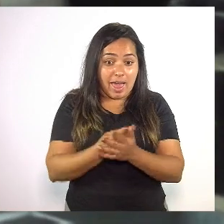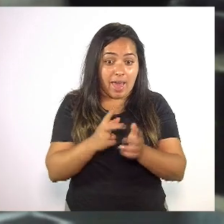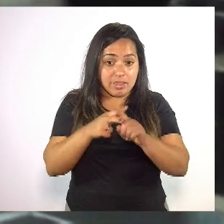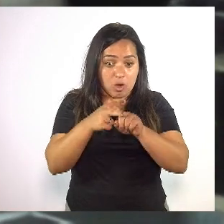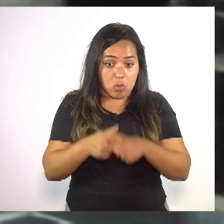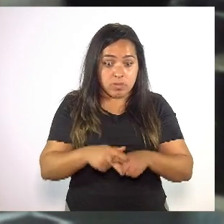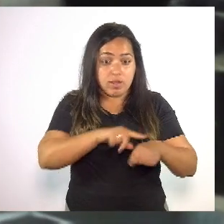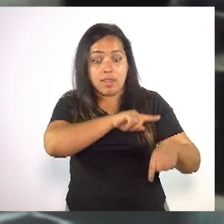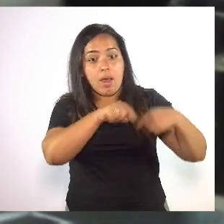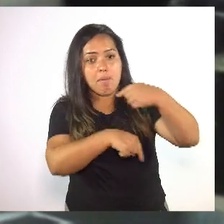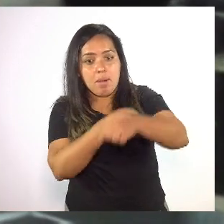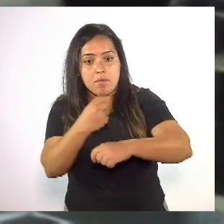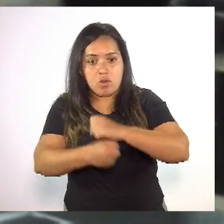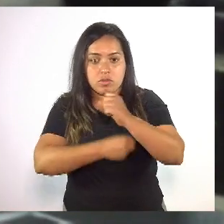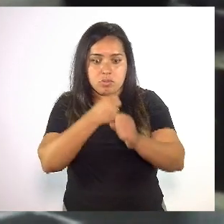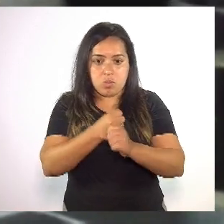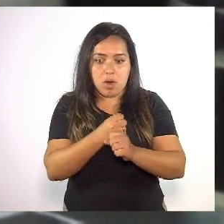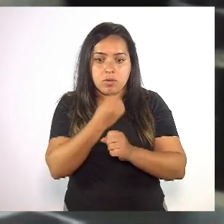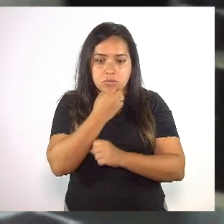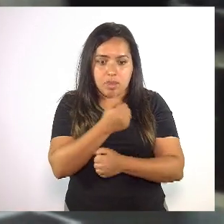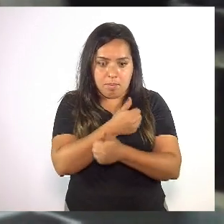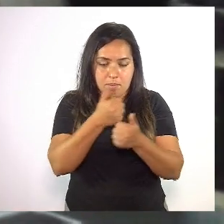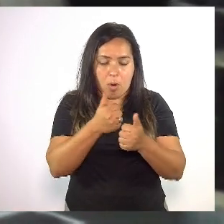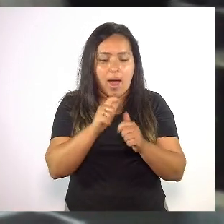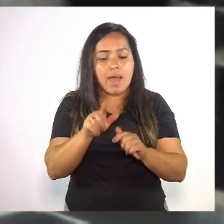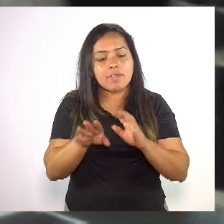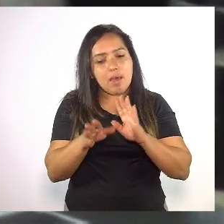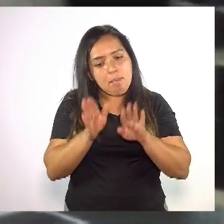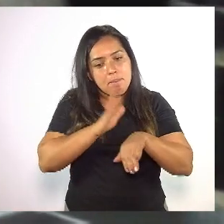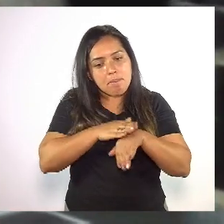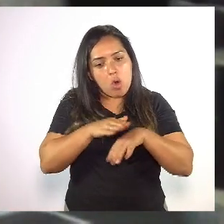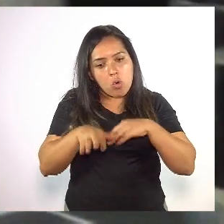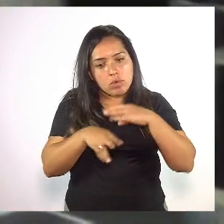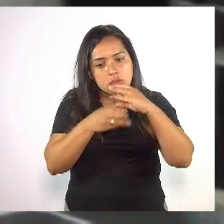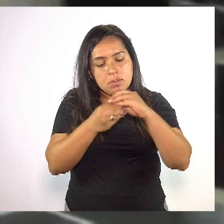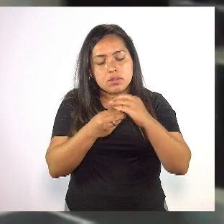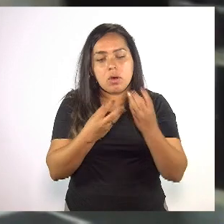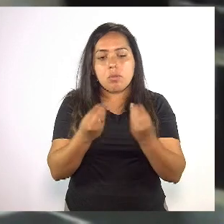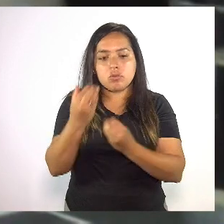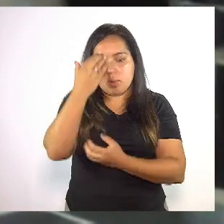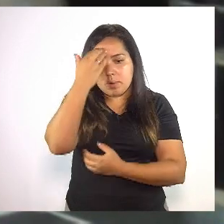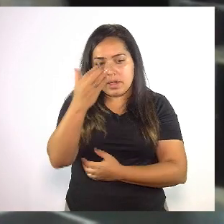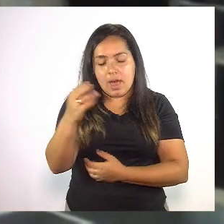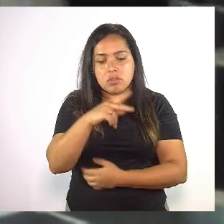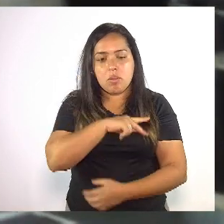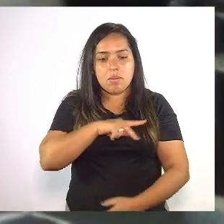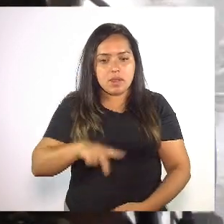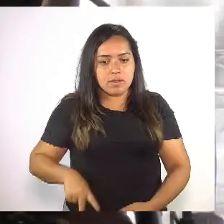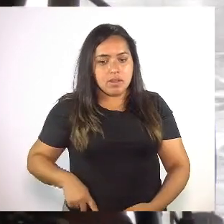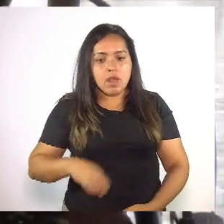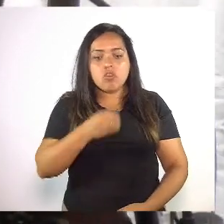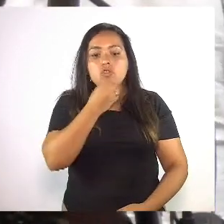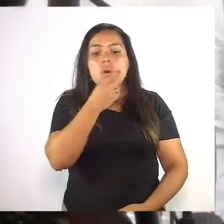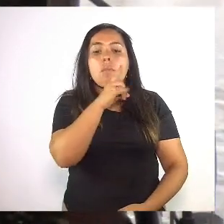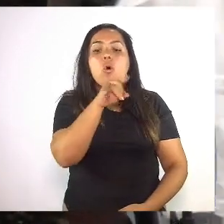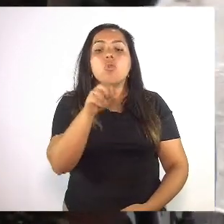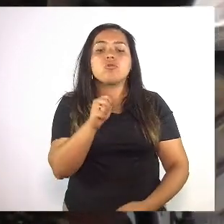mais aparecer. Essa era a contribuição que eu tinha para dar, presidente. Muito obrigado. Um bom dia a todos.